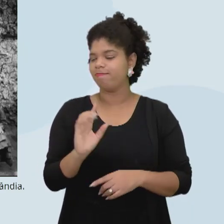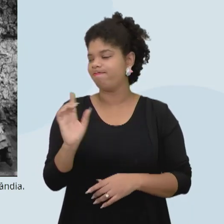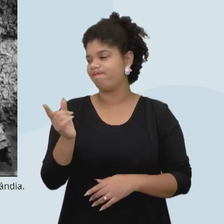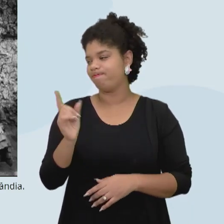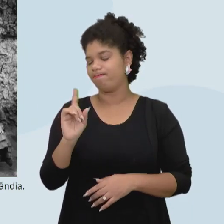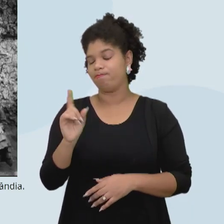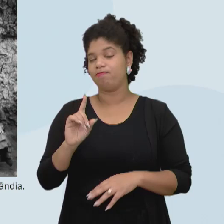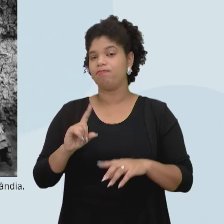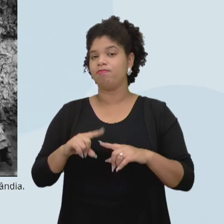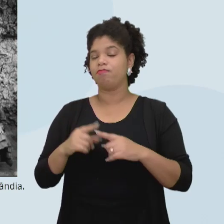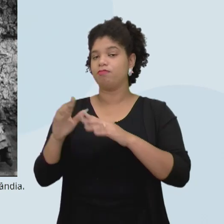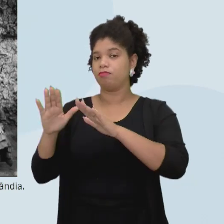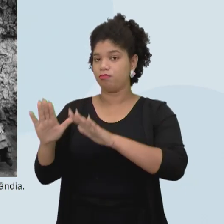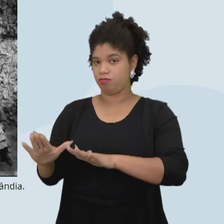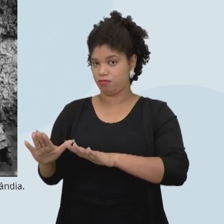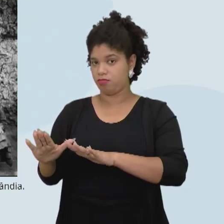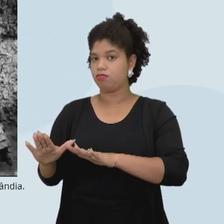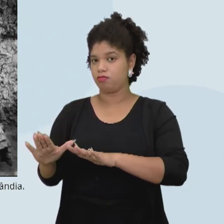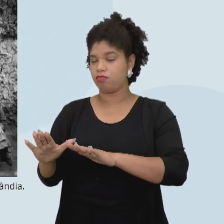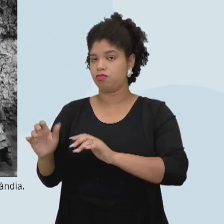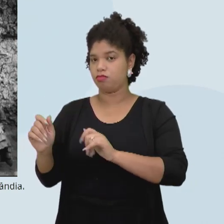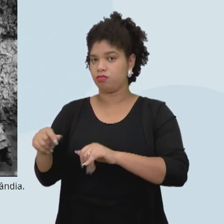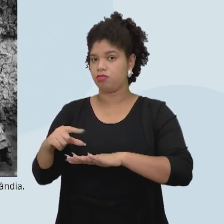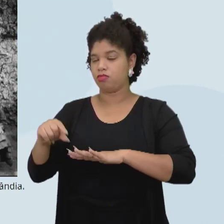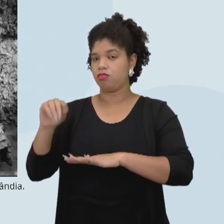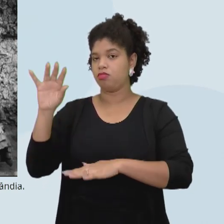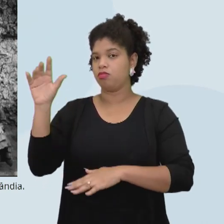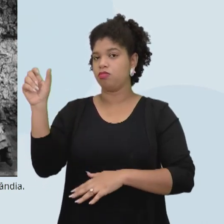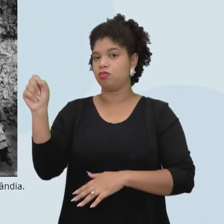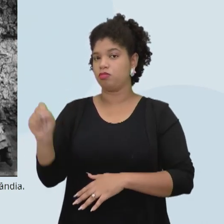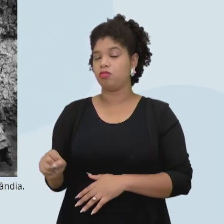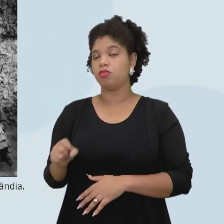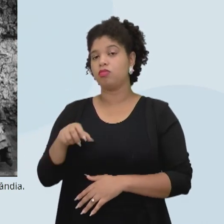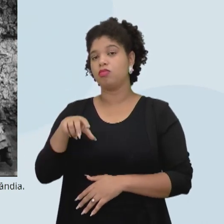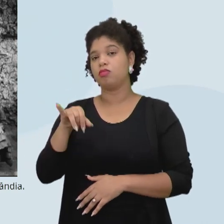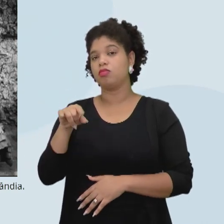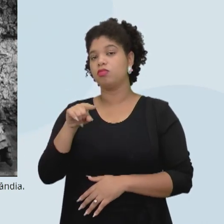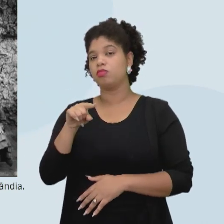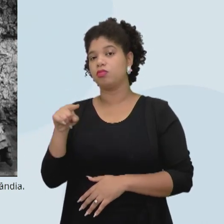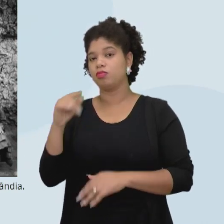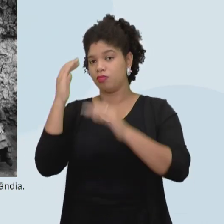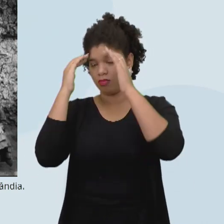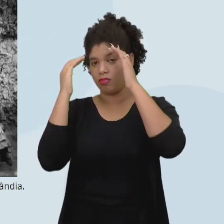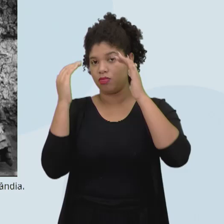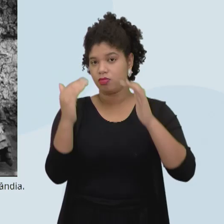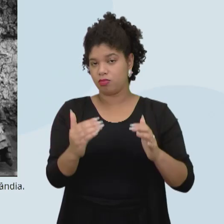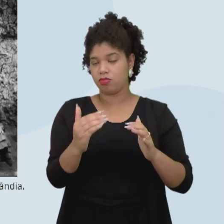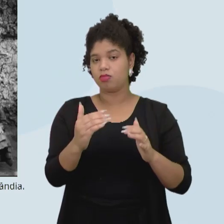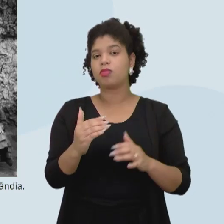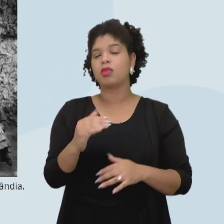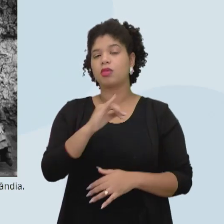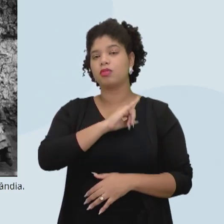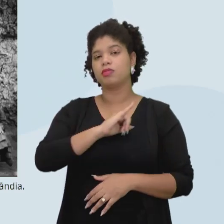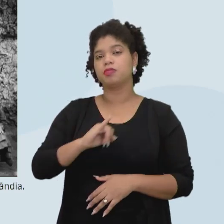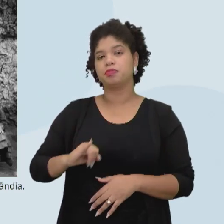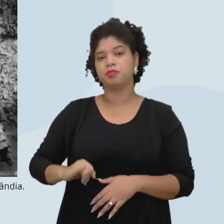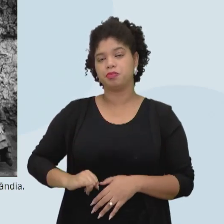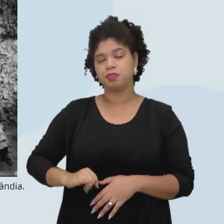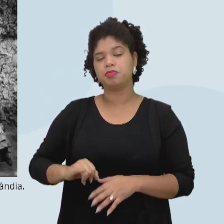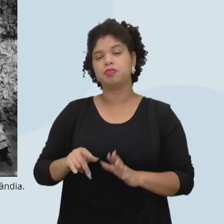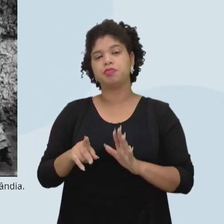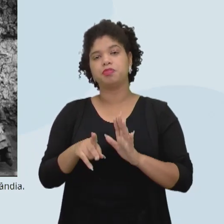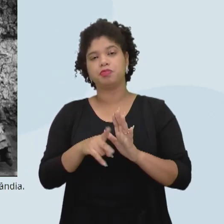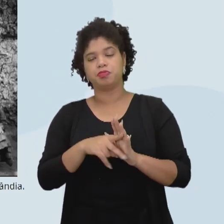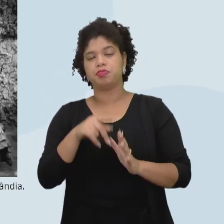local desde que eles se submetam ao Império Britânico. E é nessa questão, Anderson, que